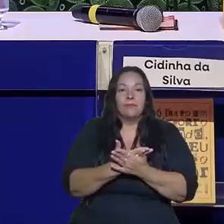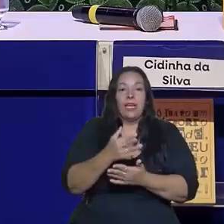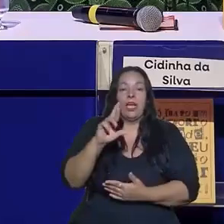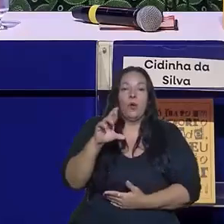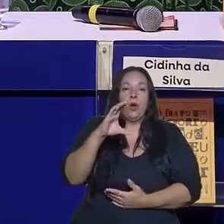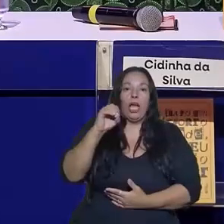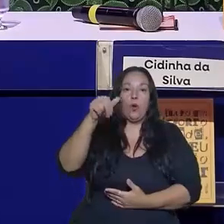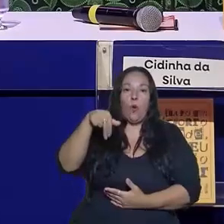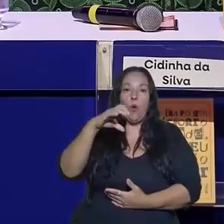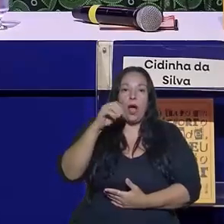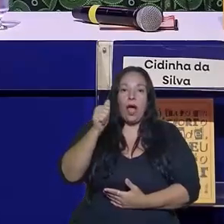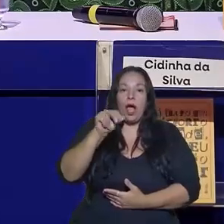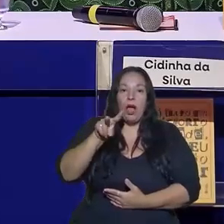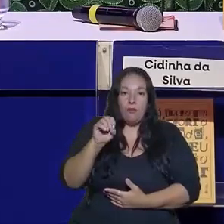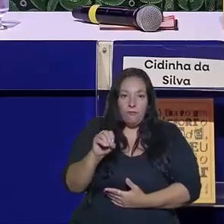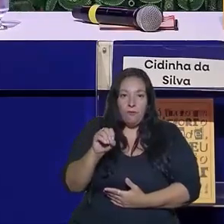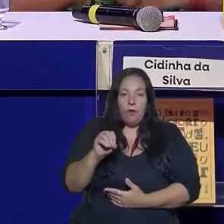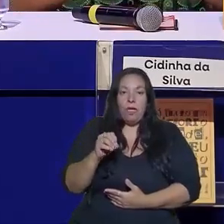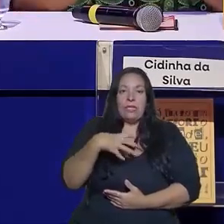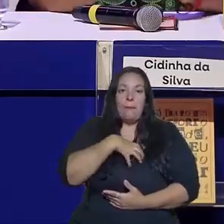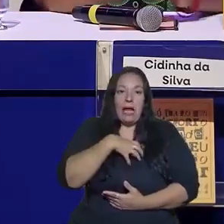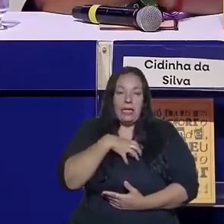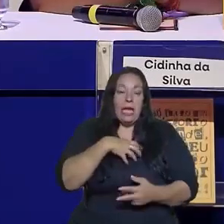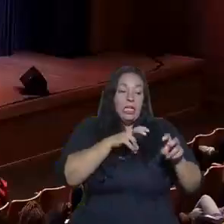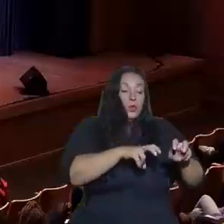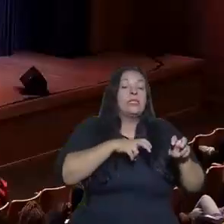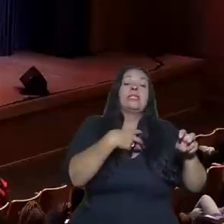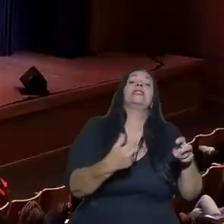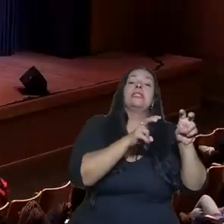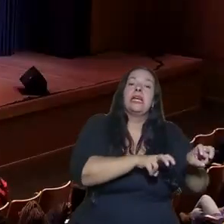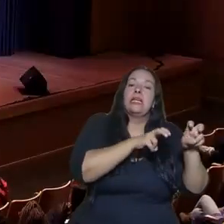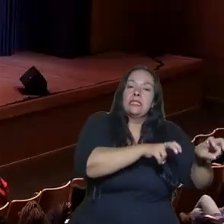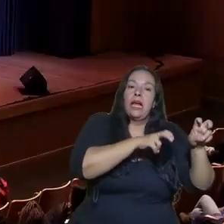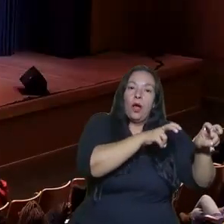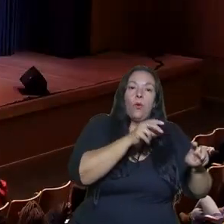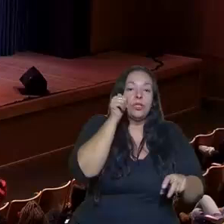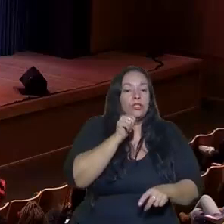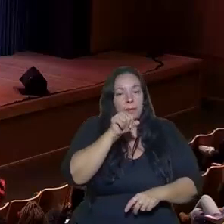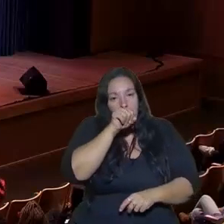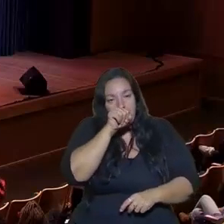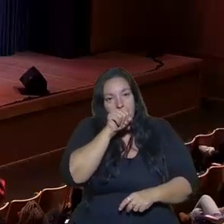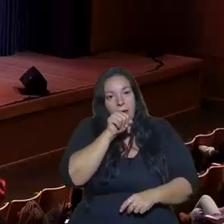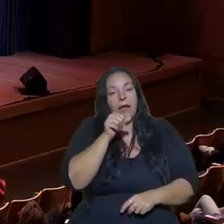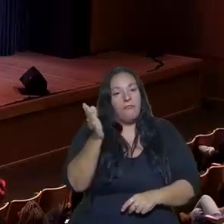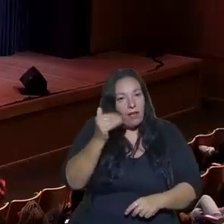da Bahia e também o Sertão, de onde minha mãe vem. E esses dois lugares, né, essas